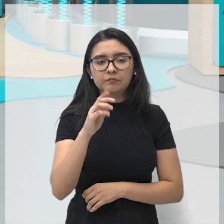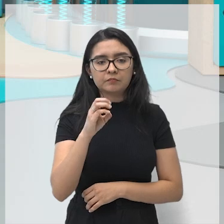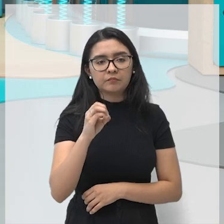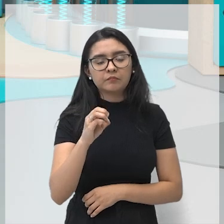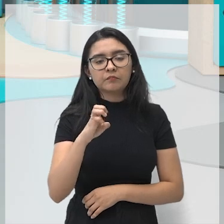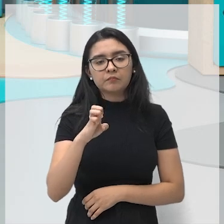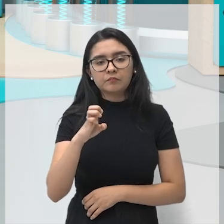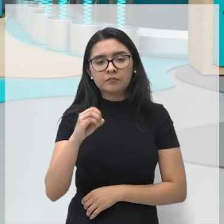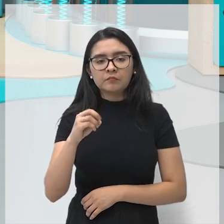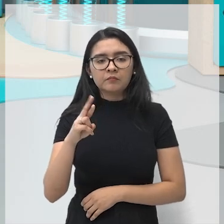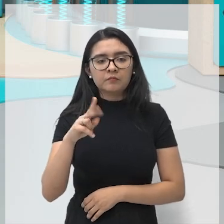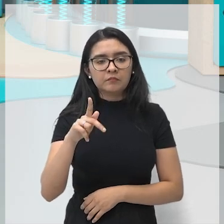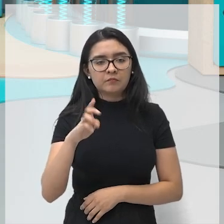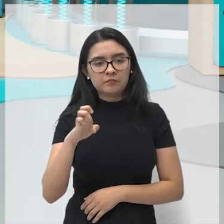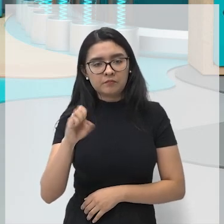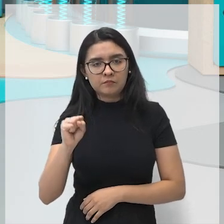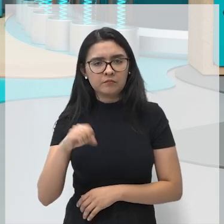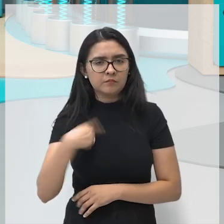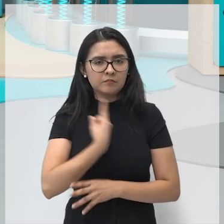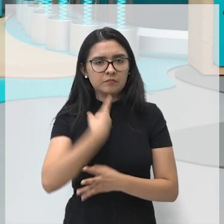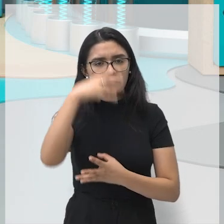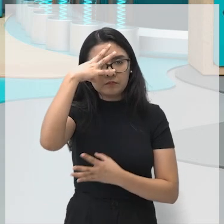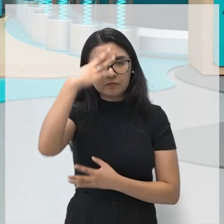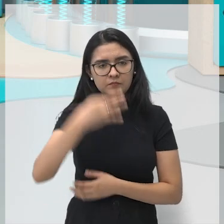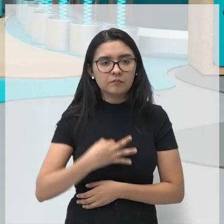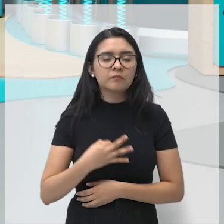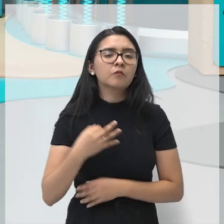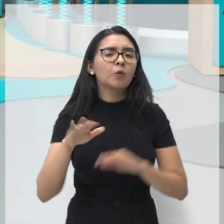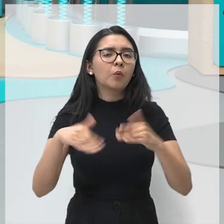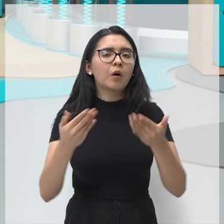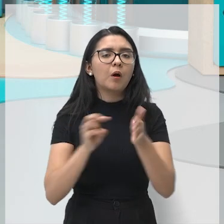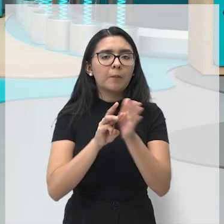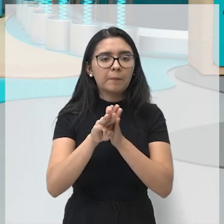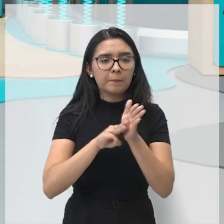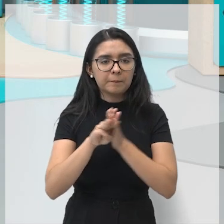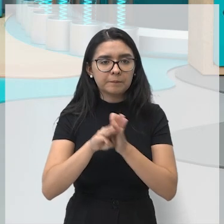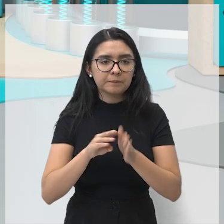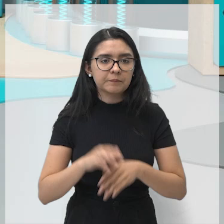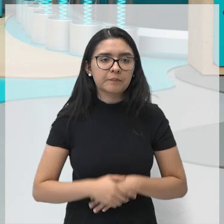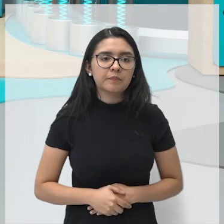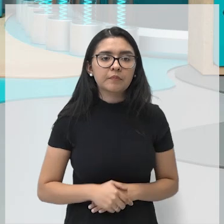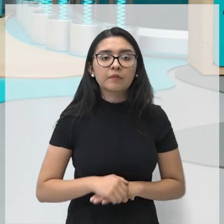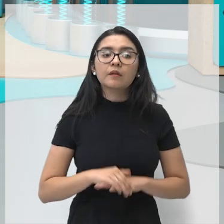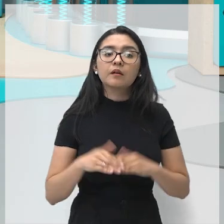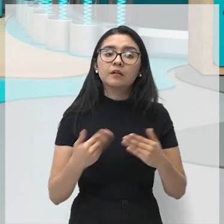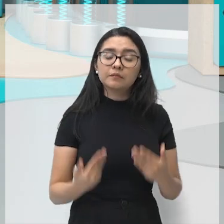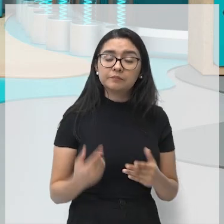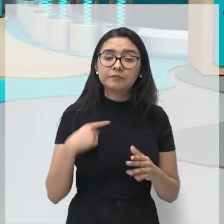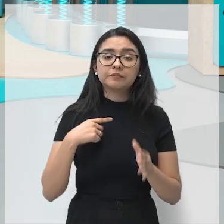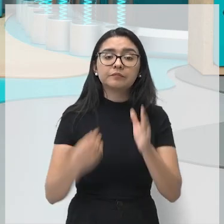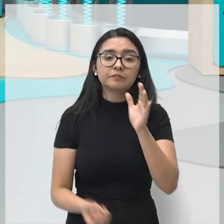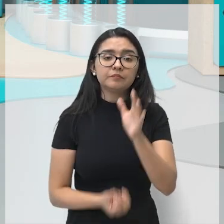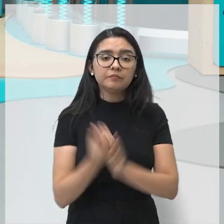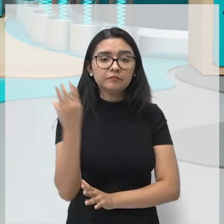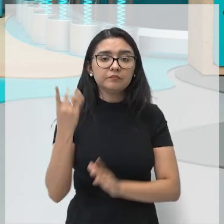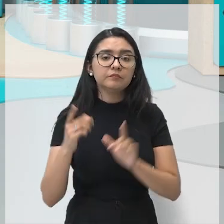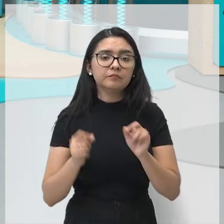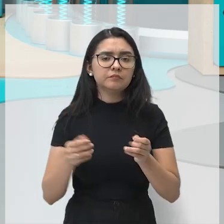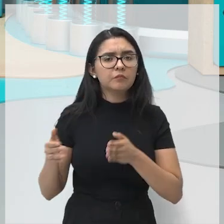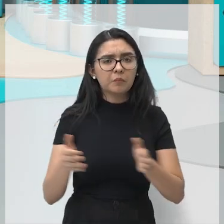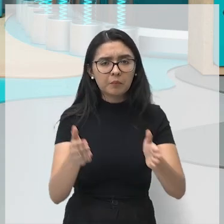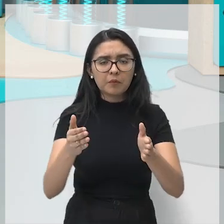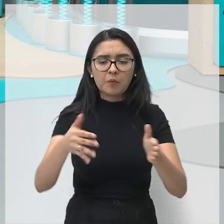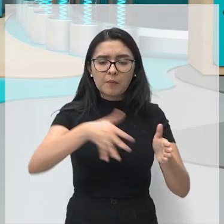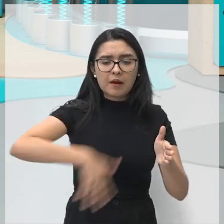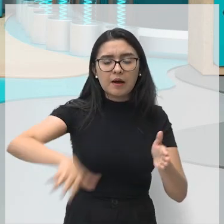Herbert, ok? E aí, para a gente entender mais sobre esse método, o Herbert havia criado um percurso voltado ali para